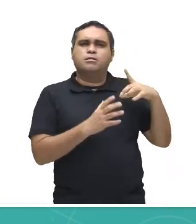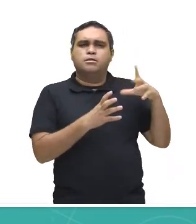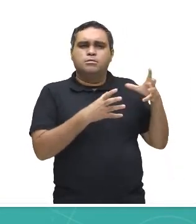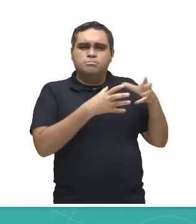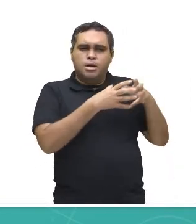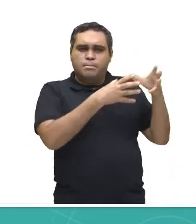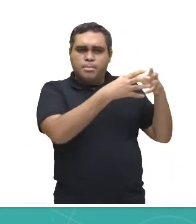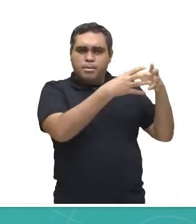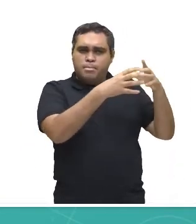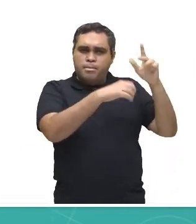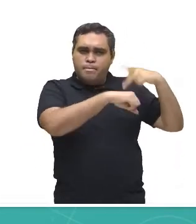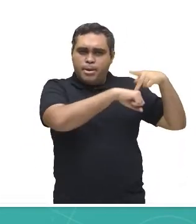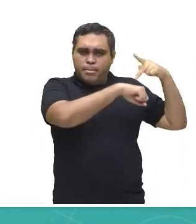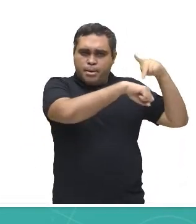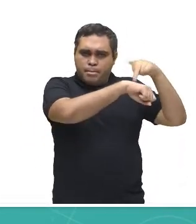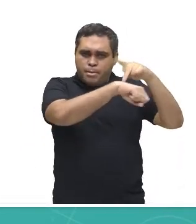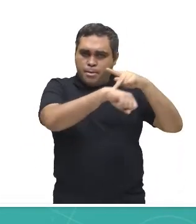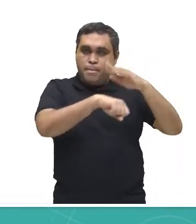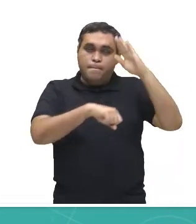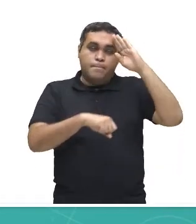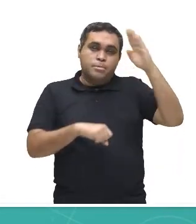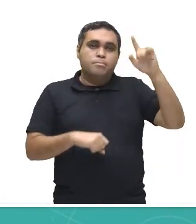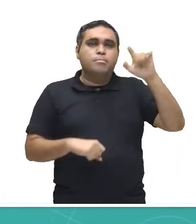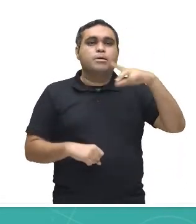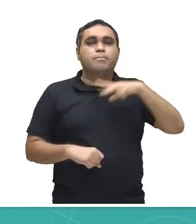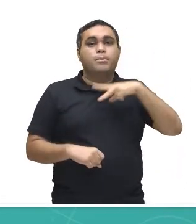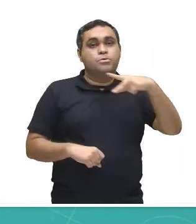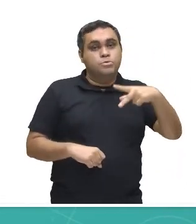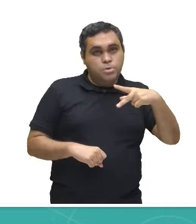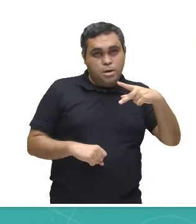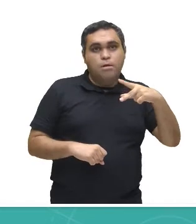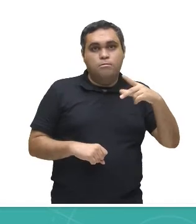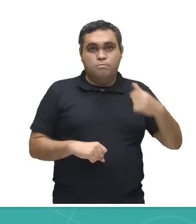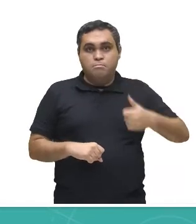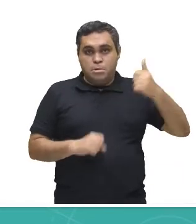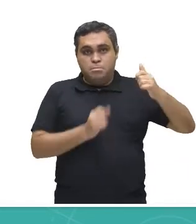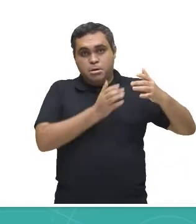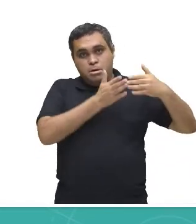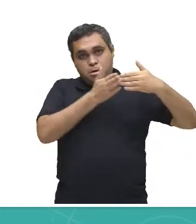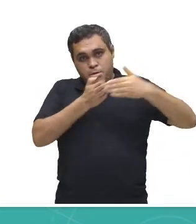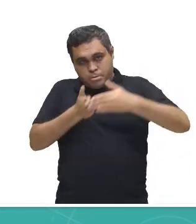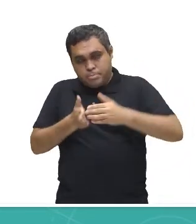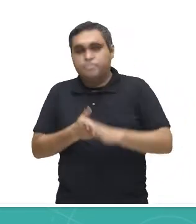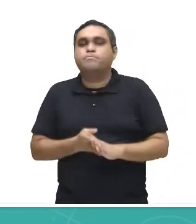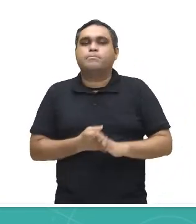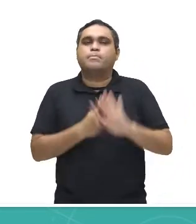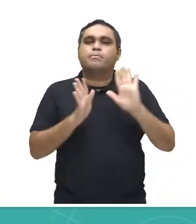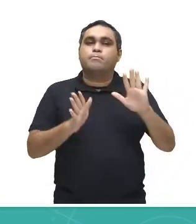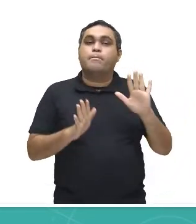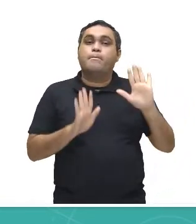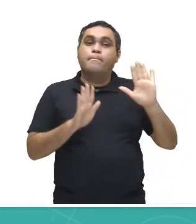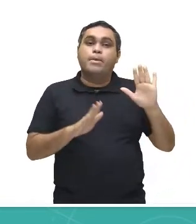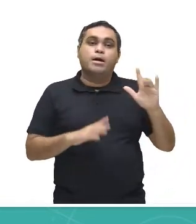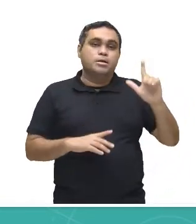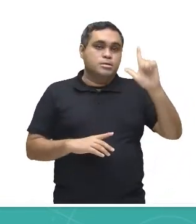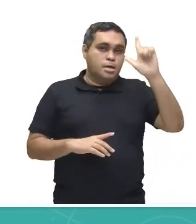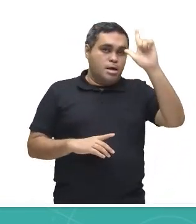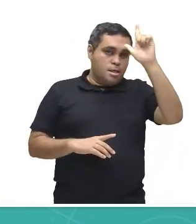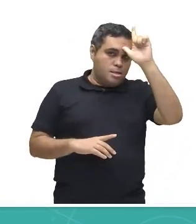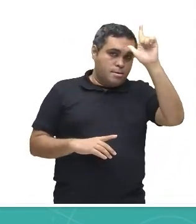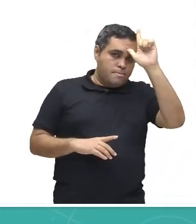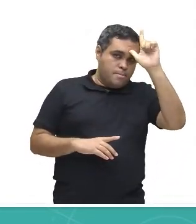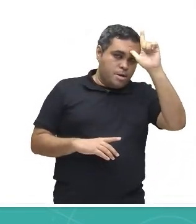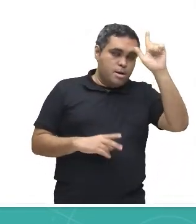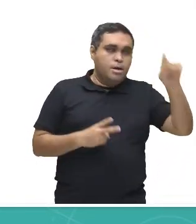cedo, principalmente Portugal, que foi o pioneiro, né? Só que alguns países, como a Alemanha e a Itália,